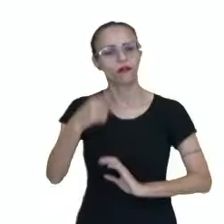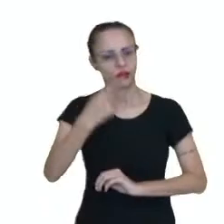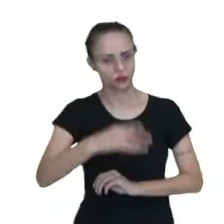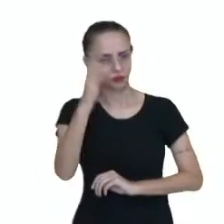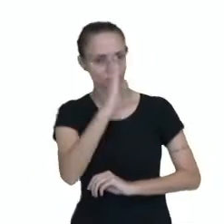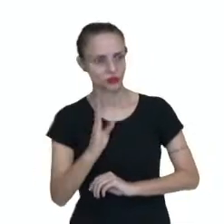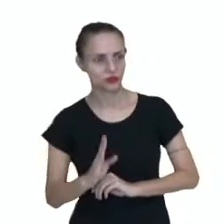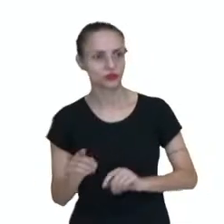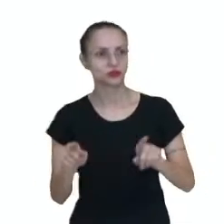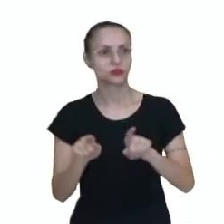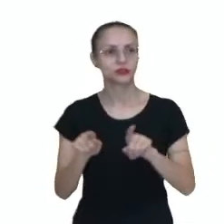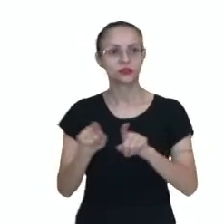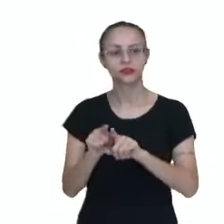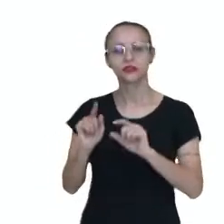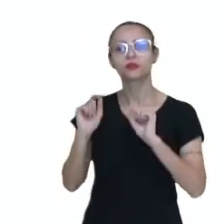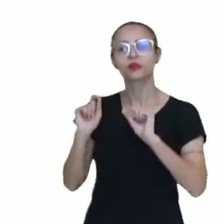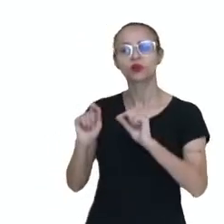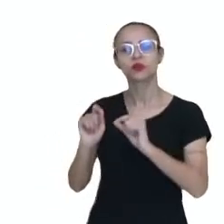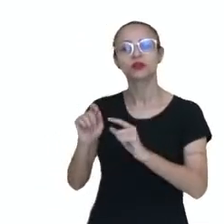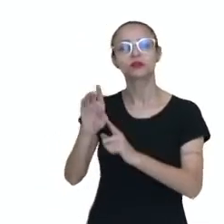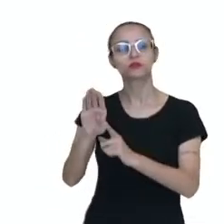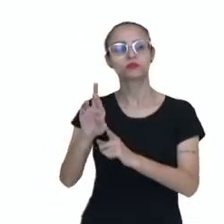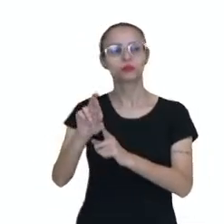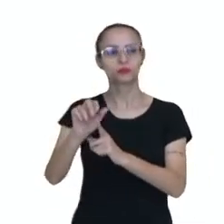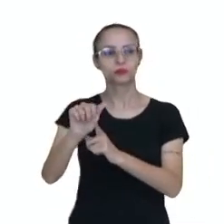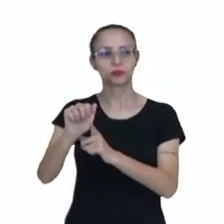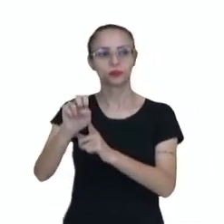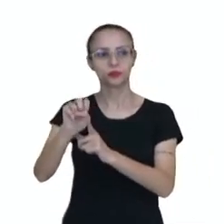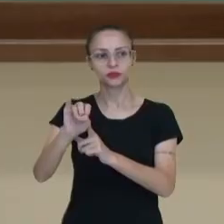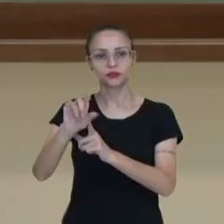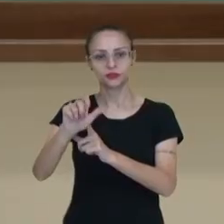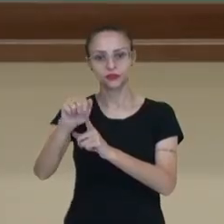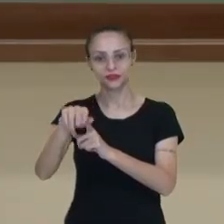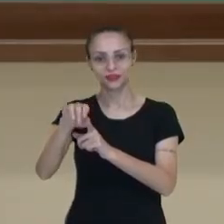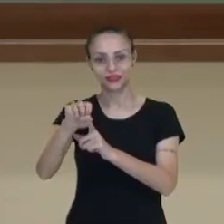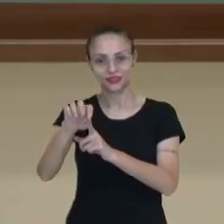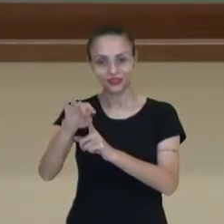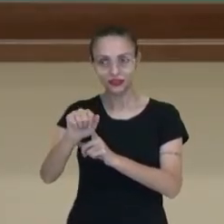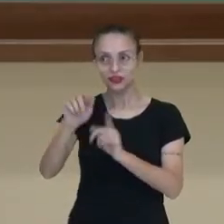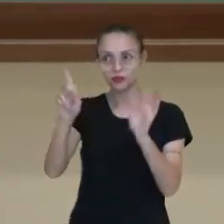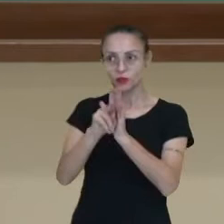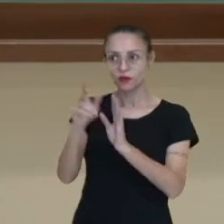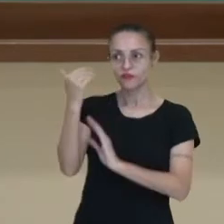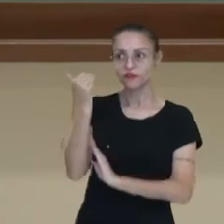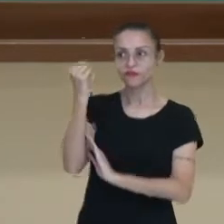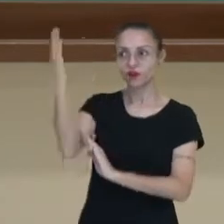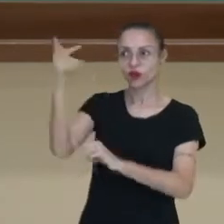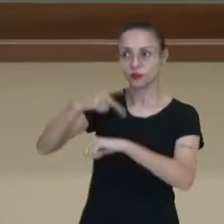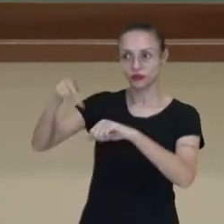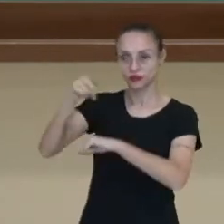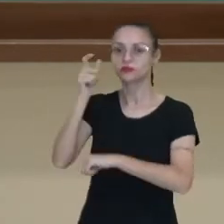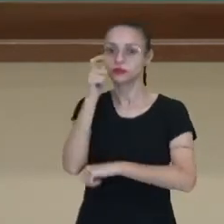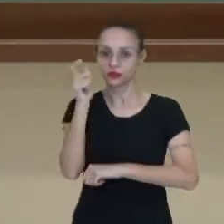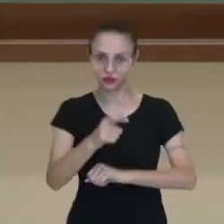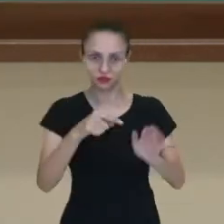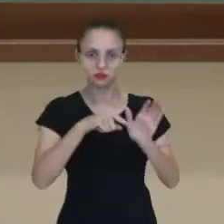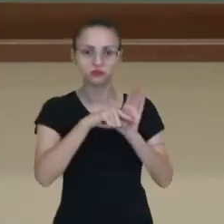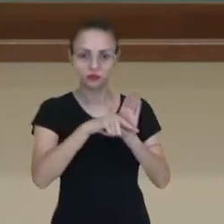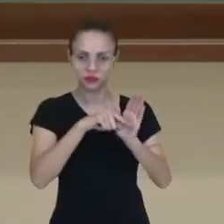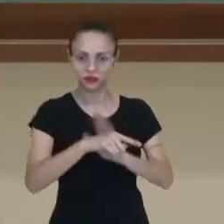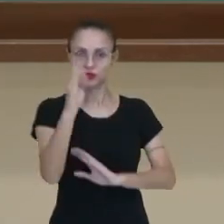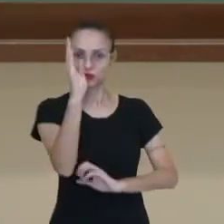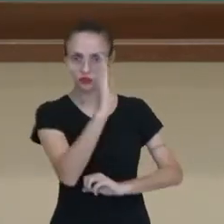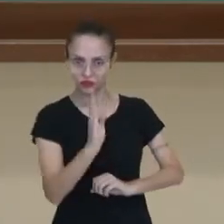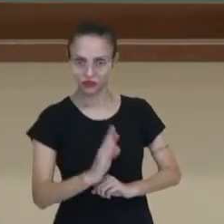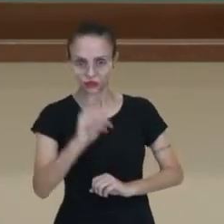quanto brasilianistas. Brasilianistas são aqueles estudiosos estrangeiros, mas que são interessados e pesquisam a